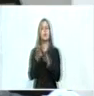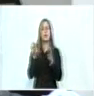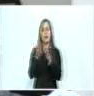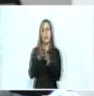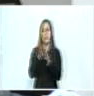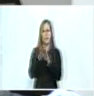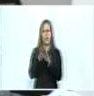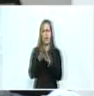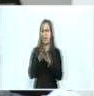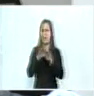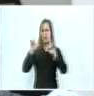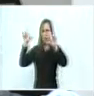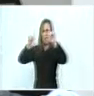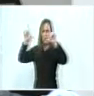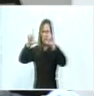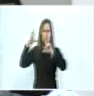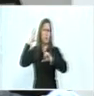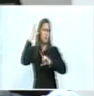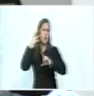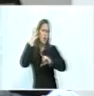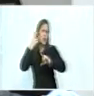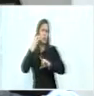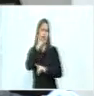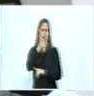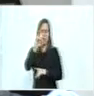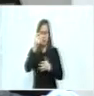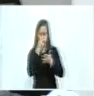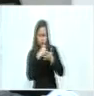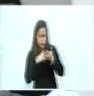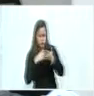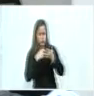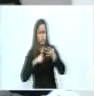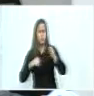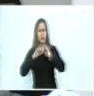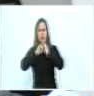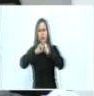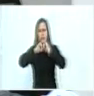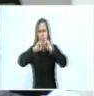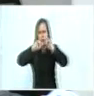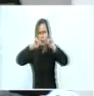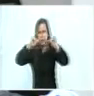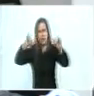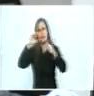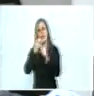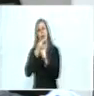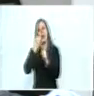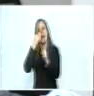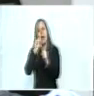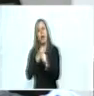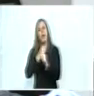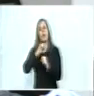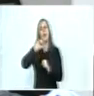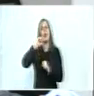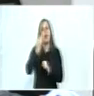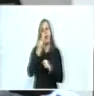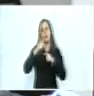imprensa, onde, na ocasião de cada assinatura, divulgamos o objeto da obra ou serviço,